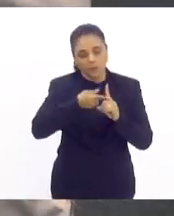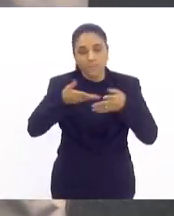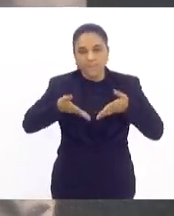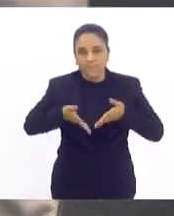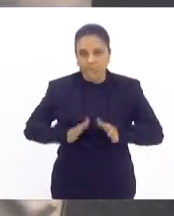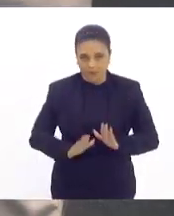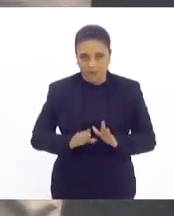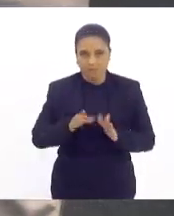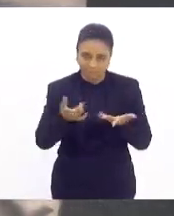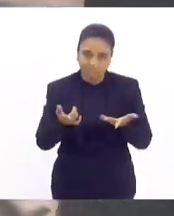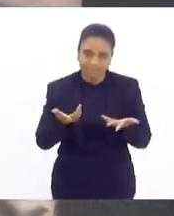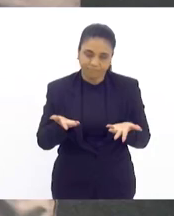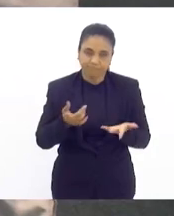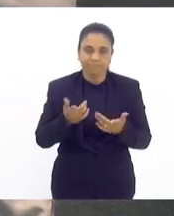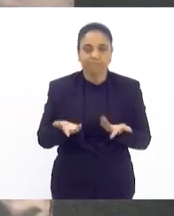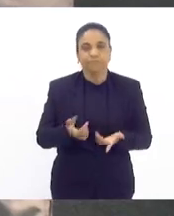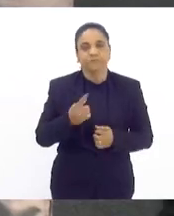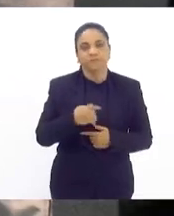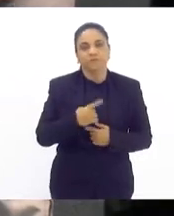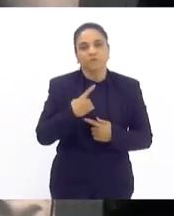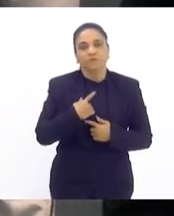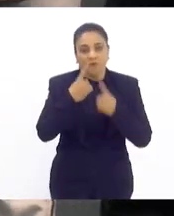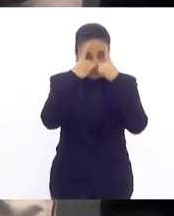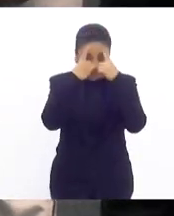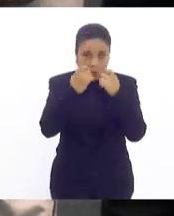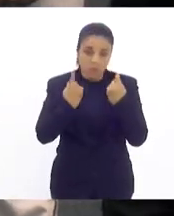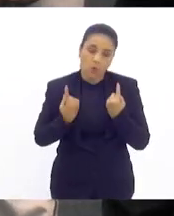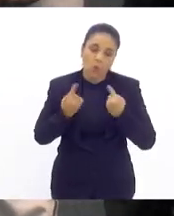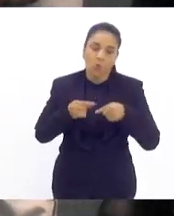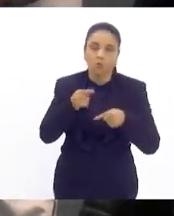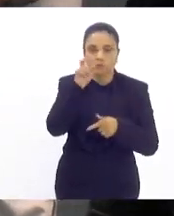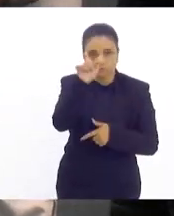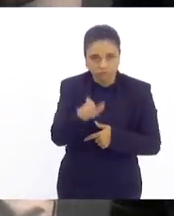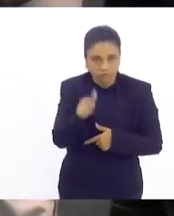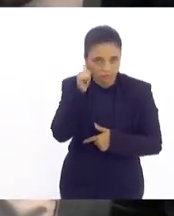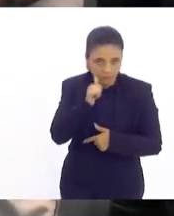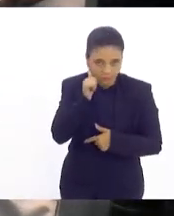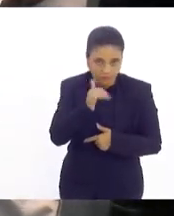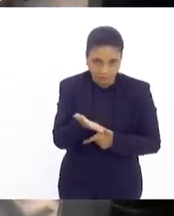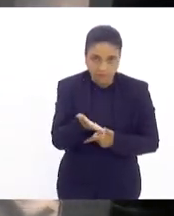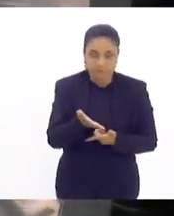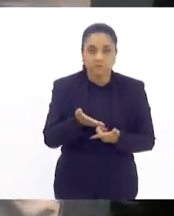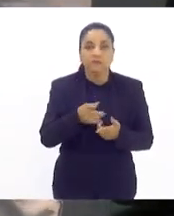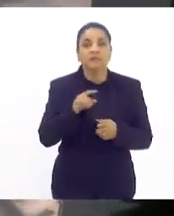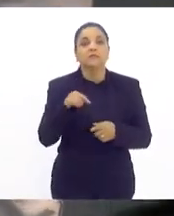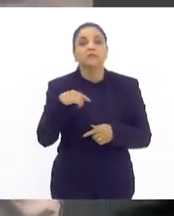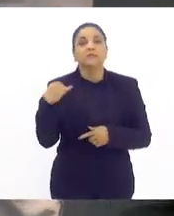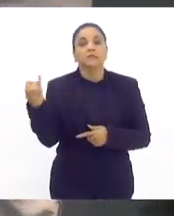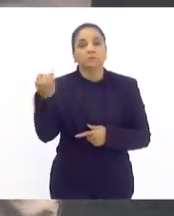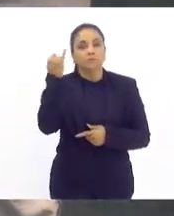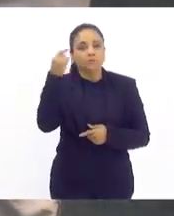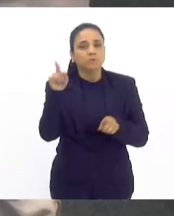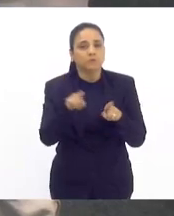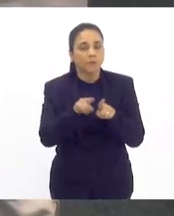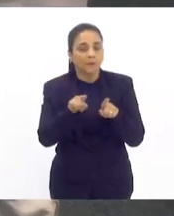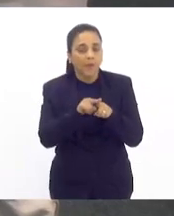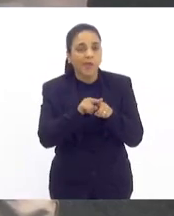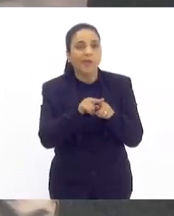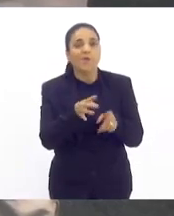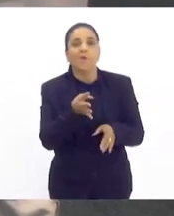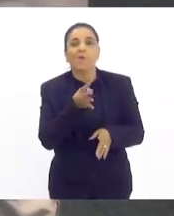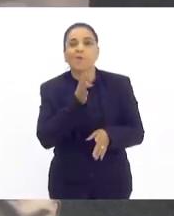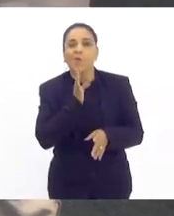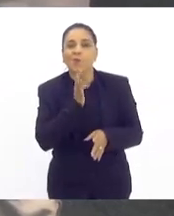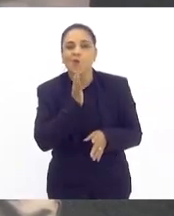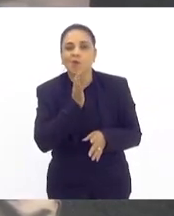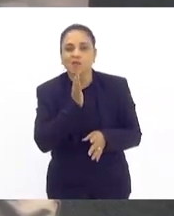a ter e uma outra coisa que também pra gente é fundamental é o reconhecimento das etapas que